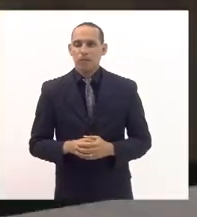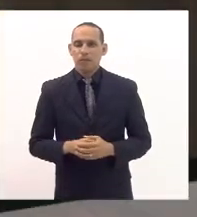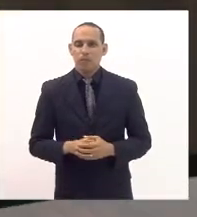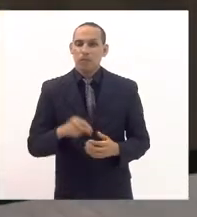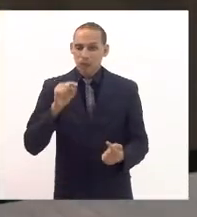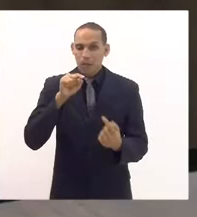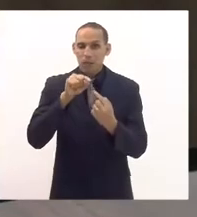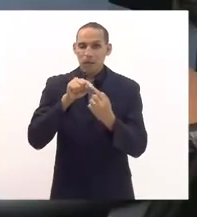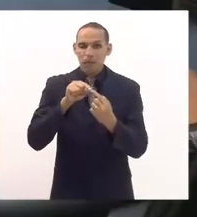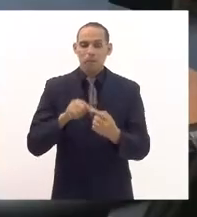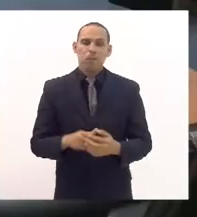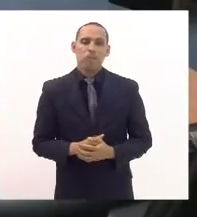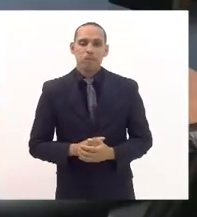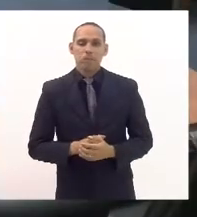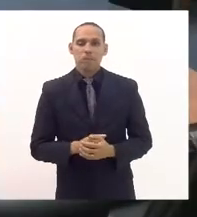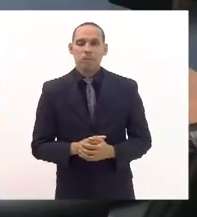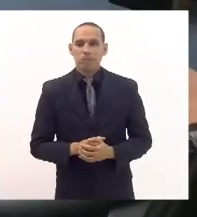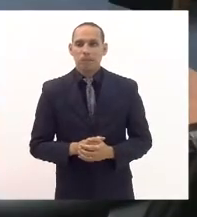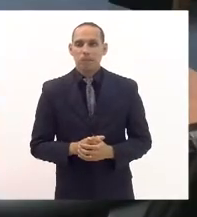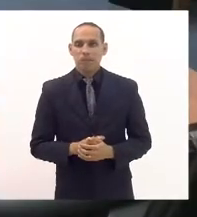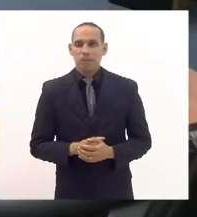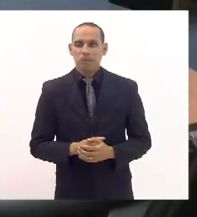e agora é